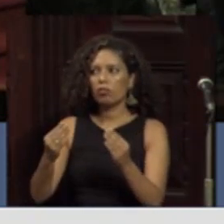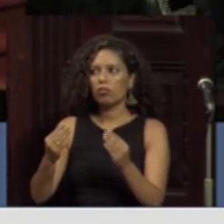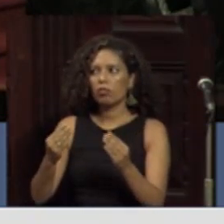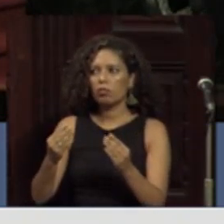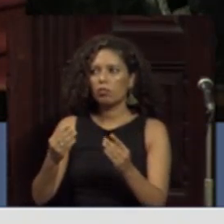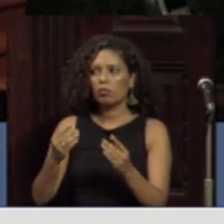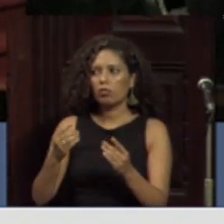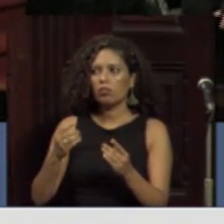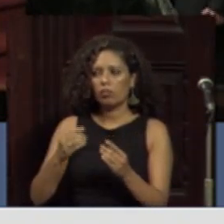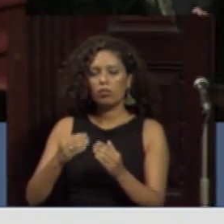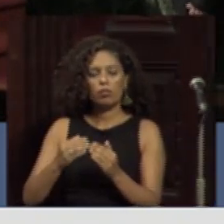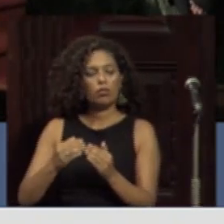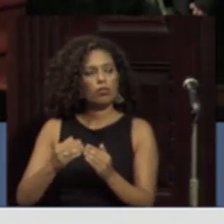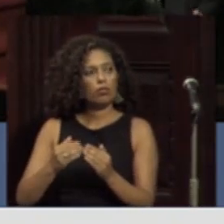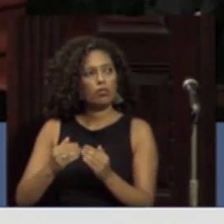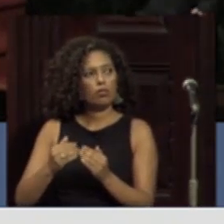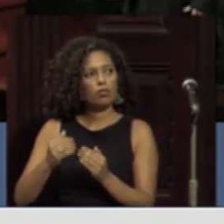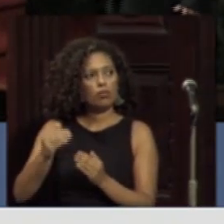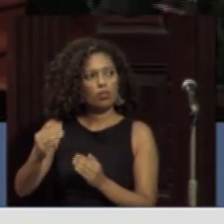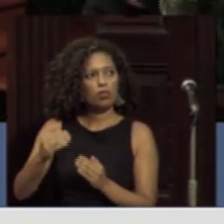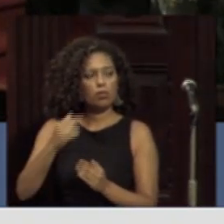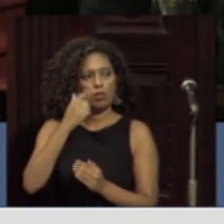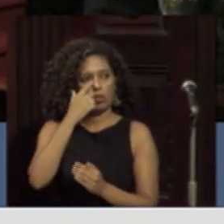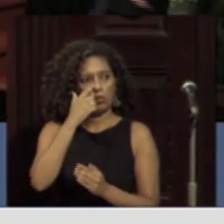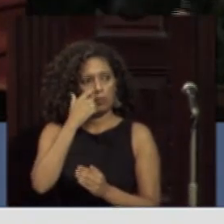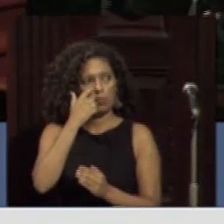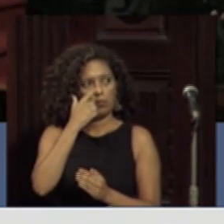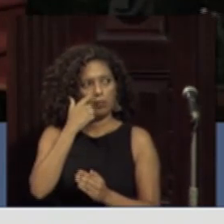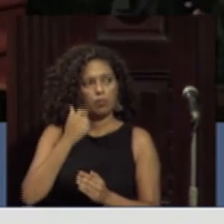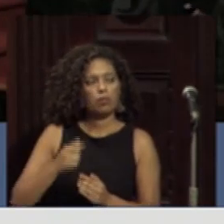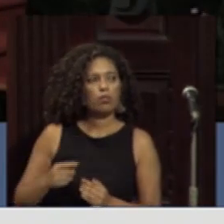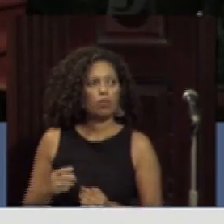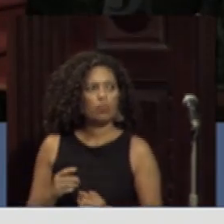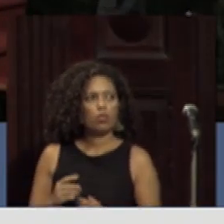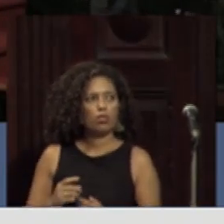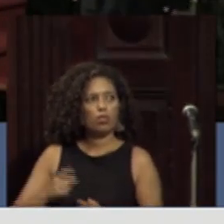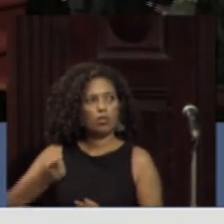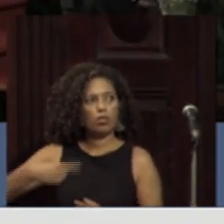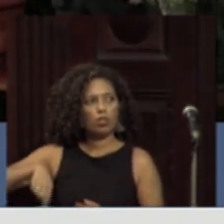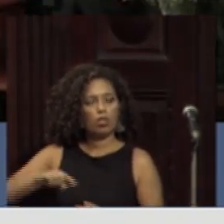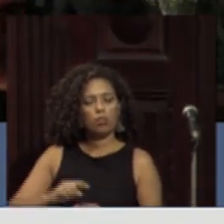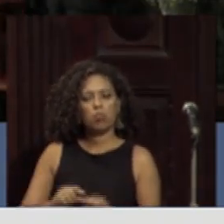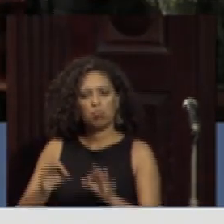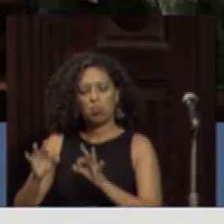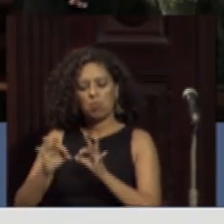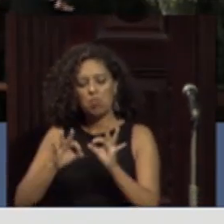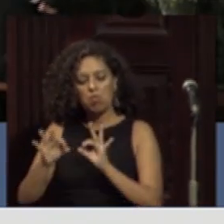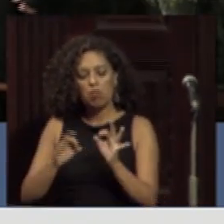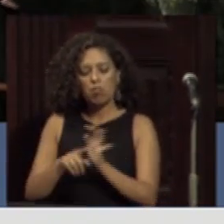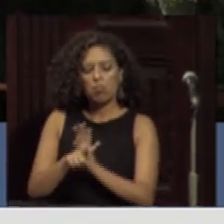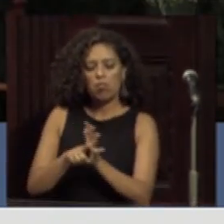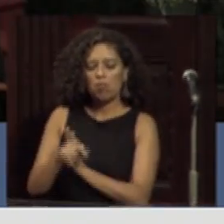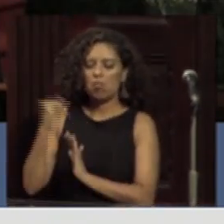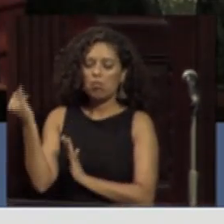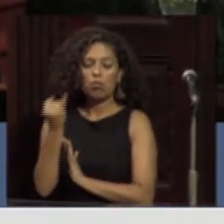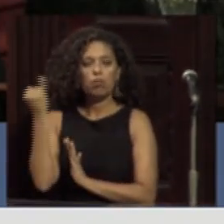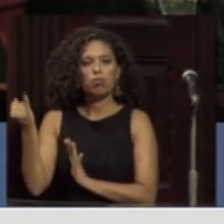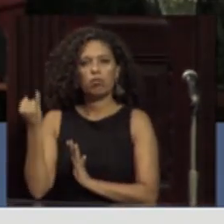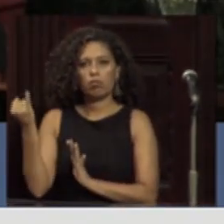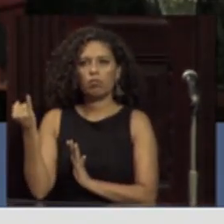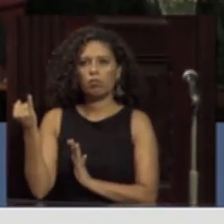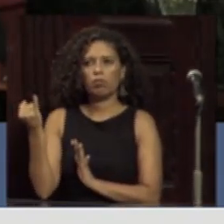da mamografia convencional. Então, extremamente meritório